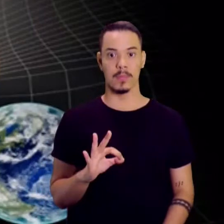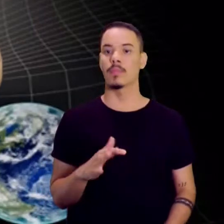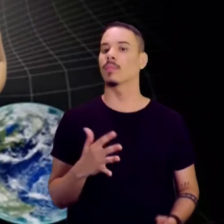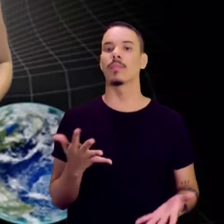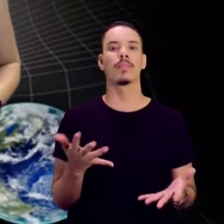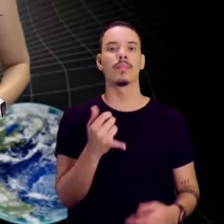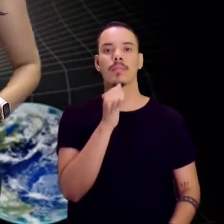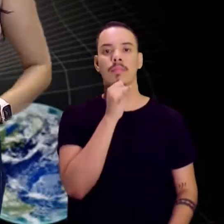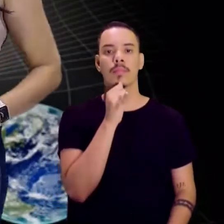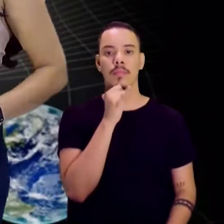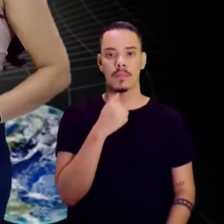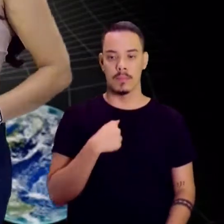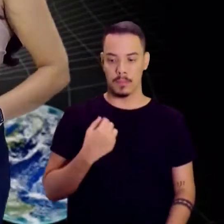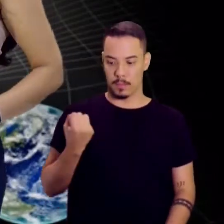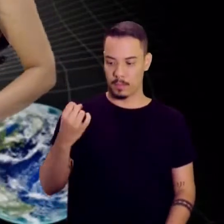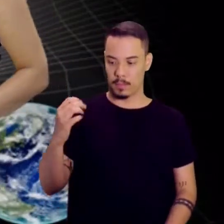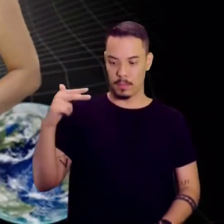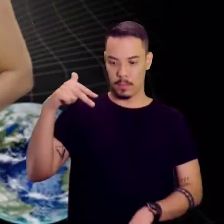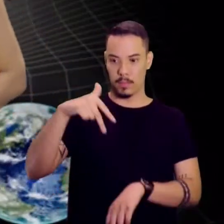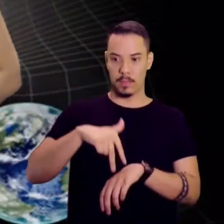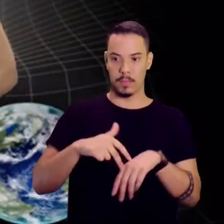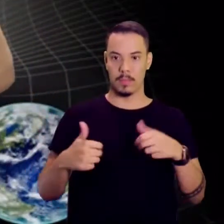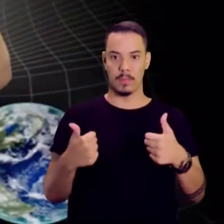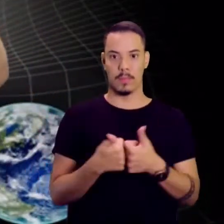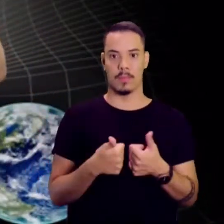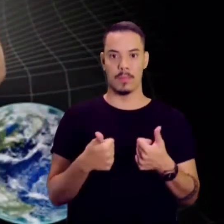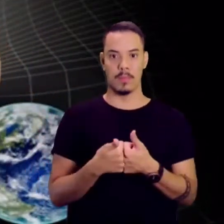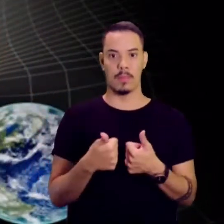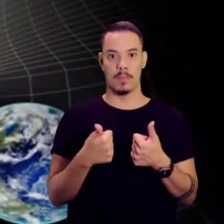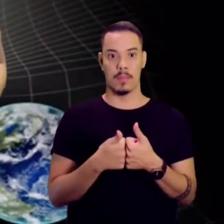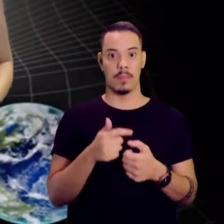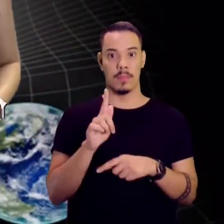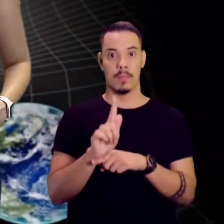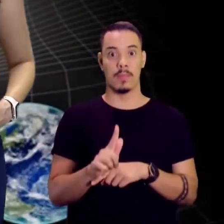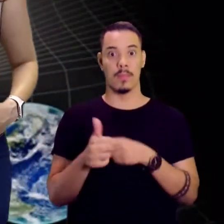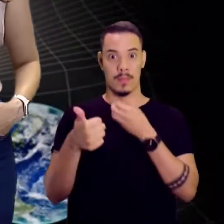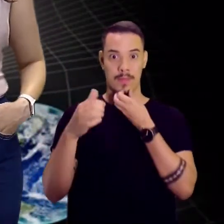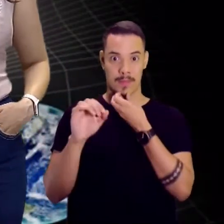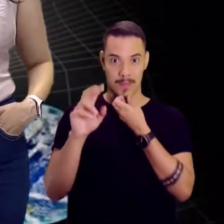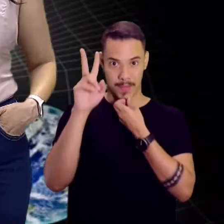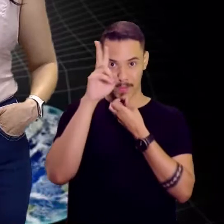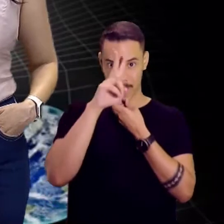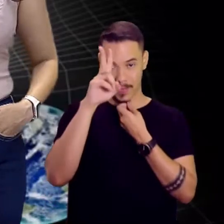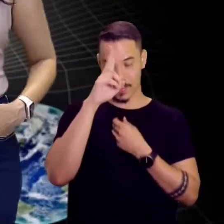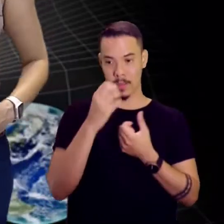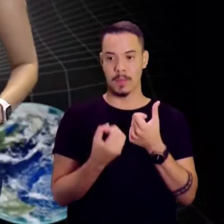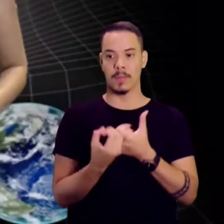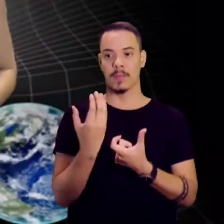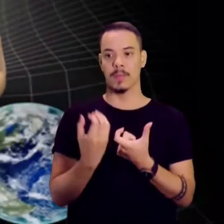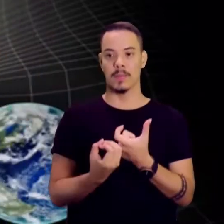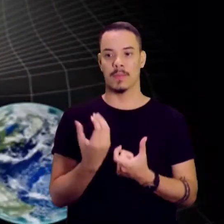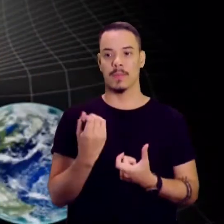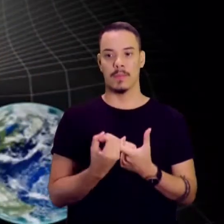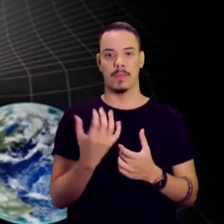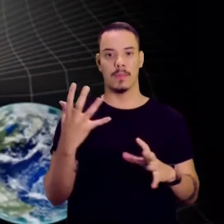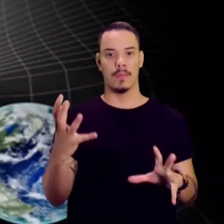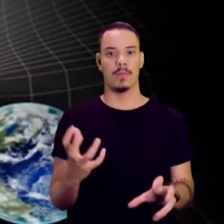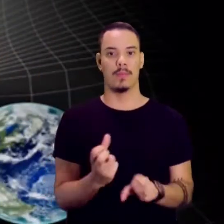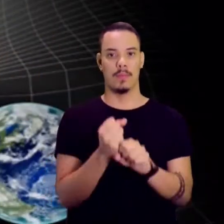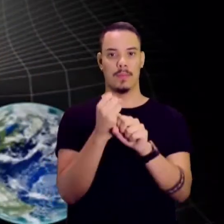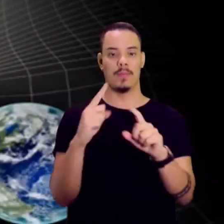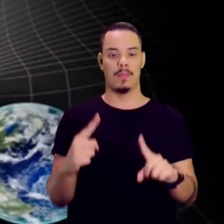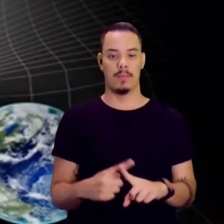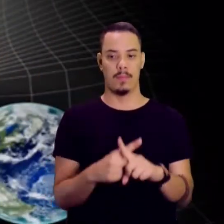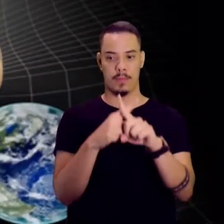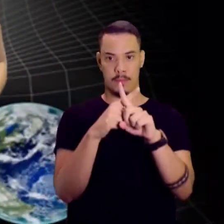estou submetido aqui, já que eu estou nas proximidades da superfície. 10. Aí eu vou pegar esse valor, multiplicar pela minha massa, aí